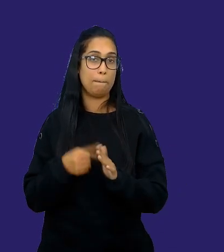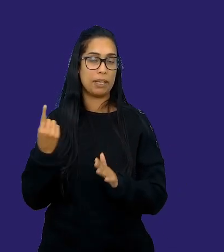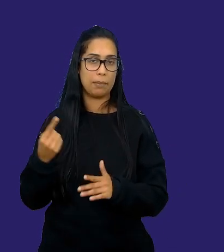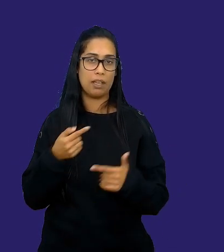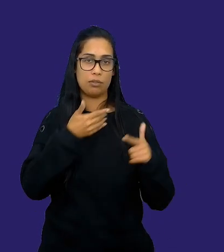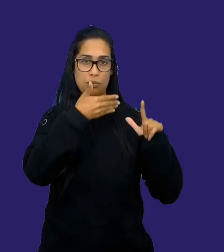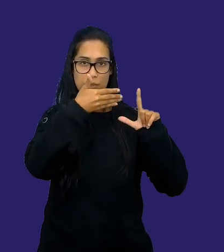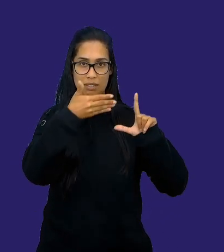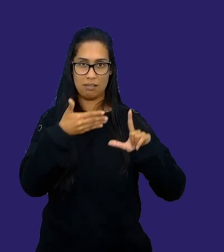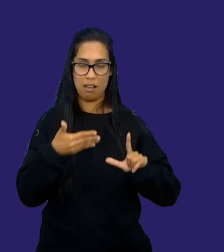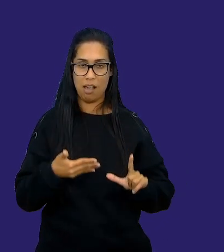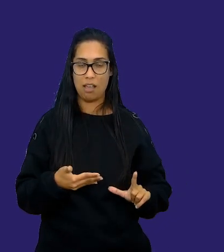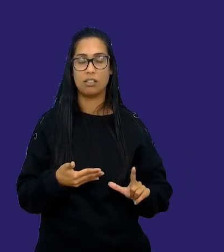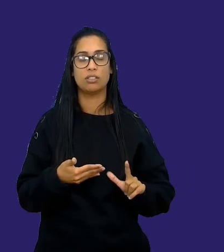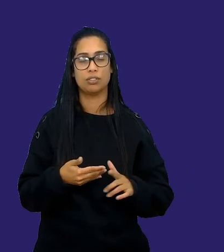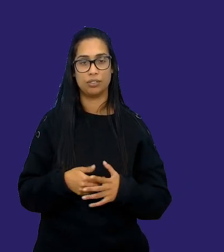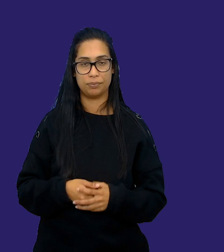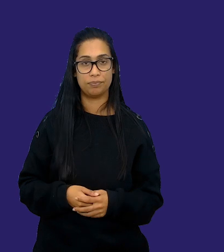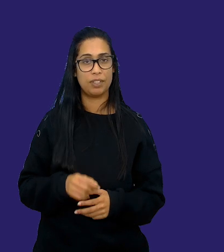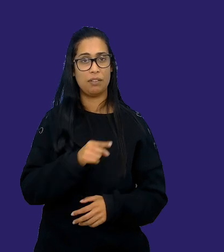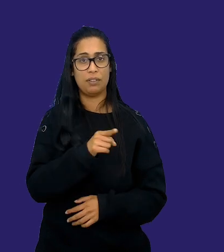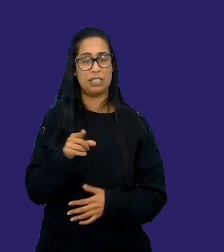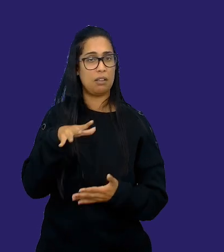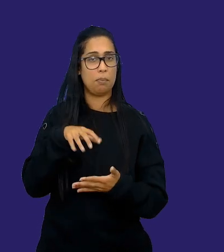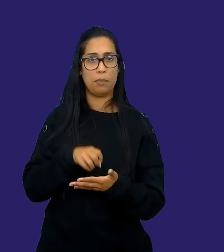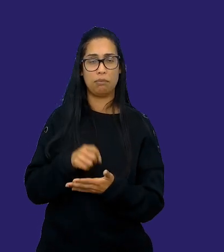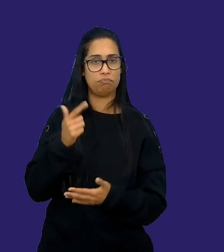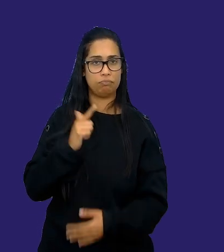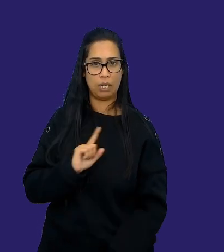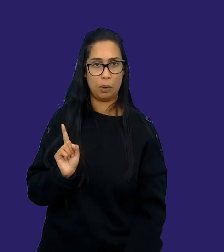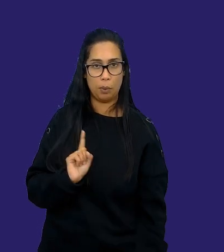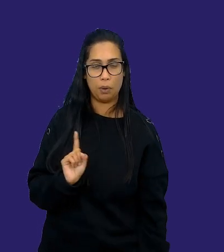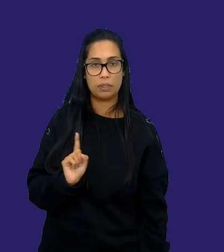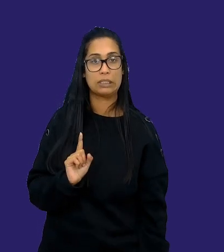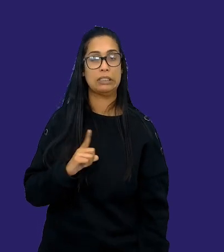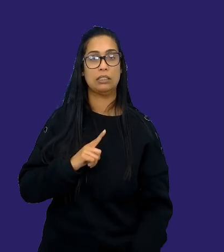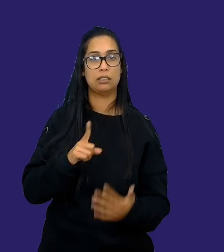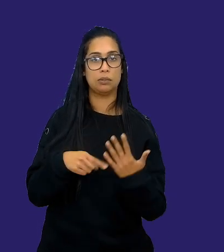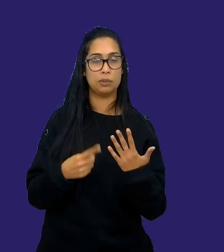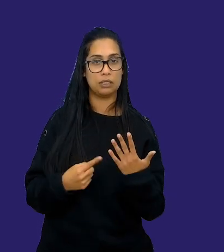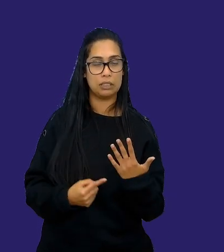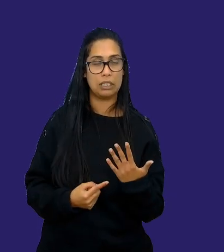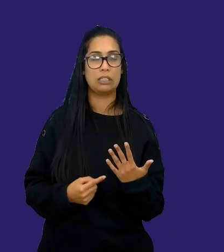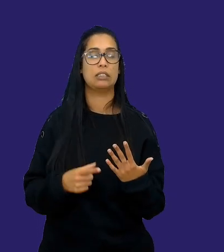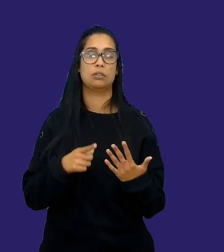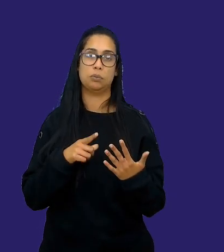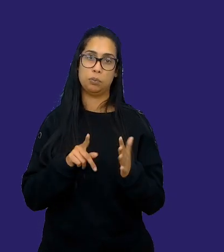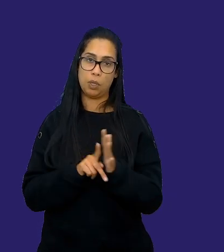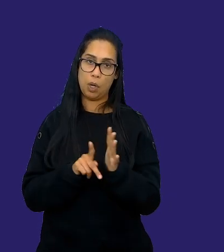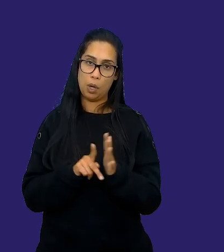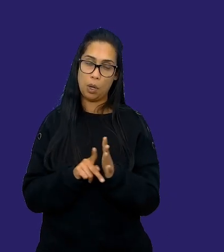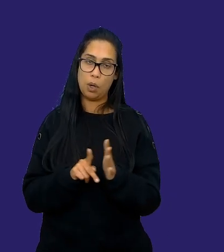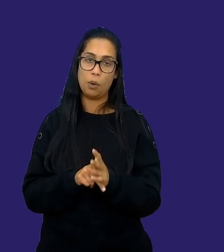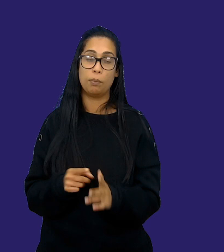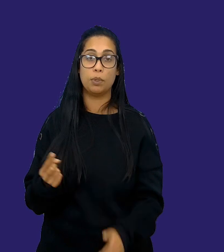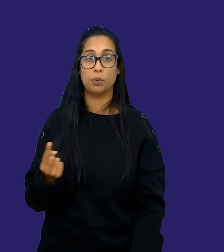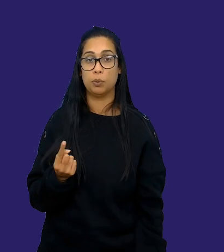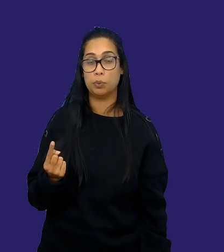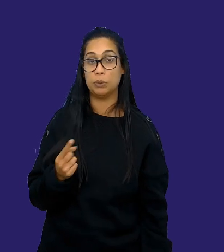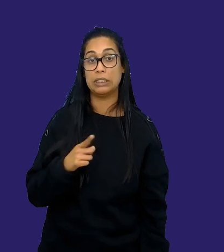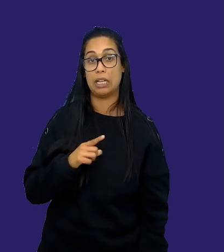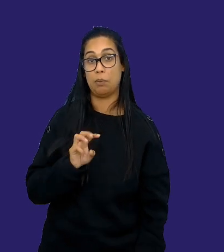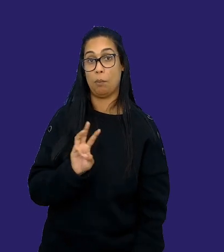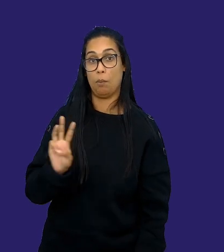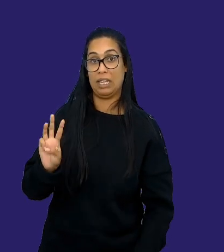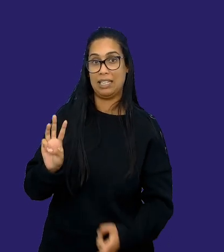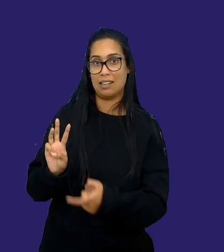links, né? Caso vocês ainda não tenham baixado o Caderno Aprender Sempre, né, o volume 1, ele está lá disponível no